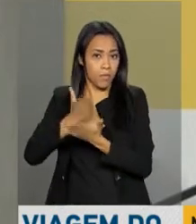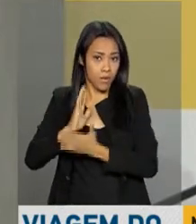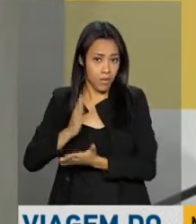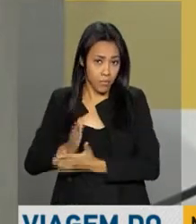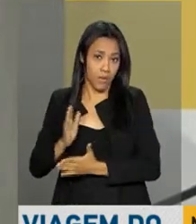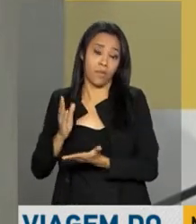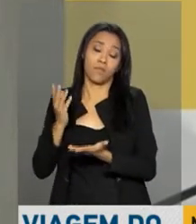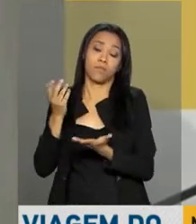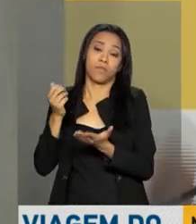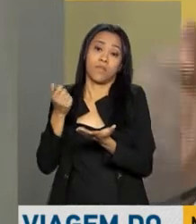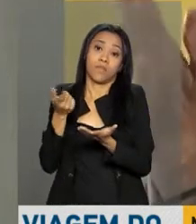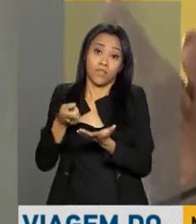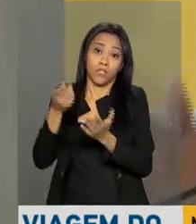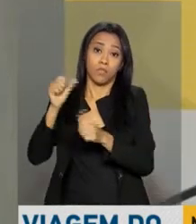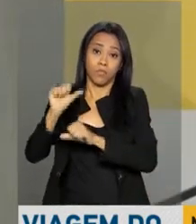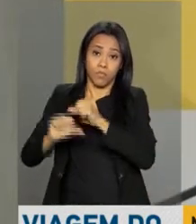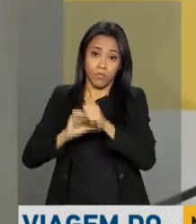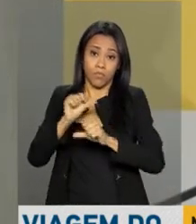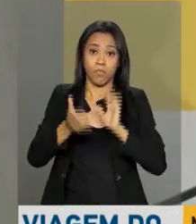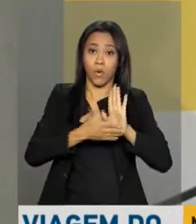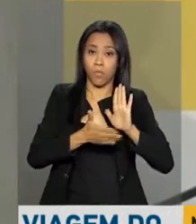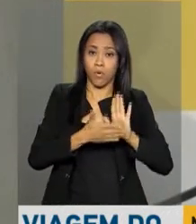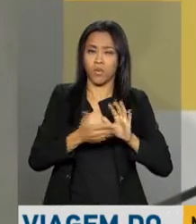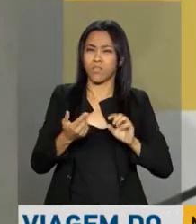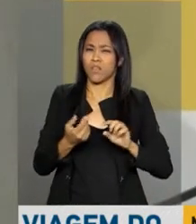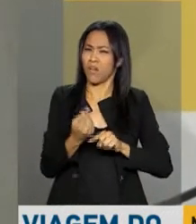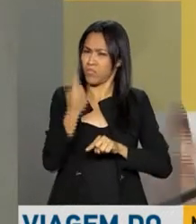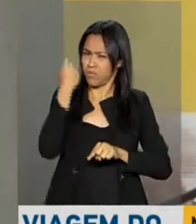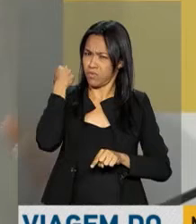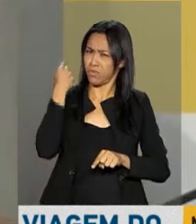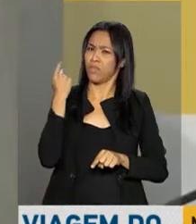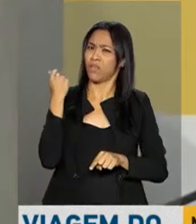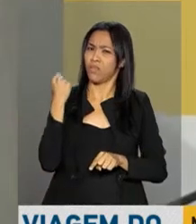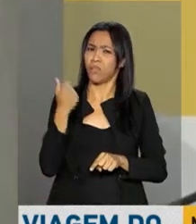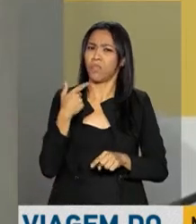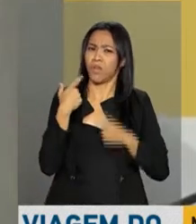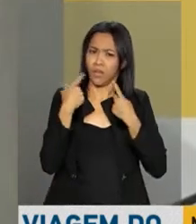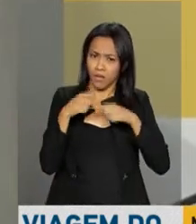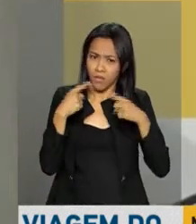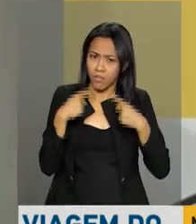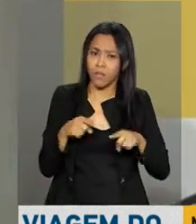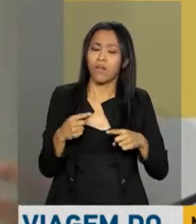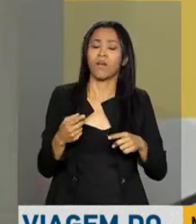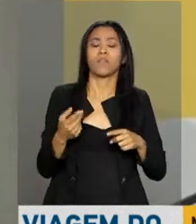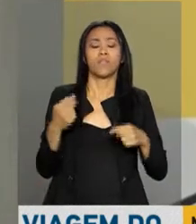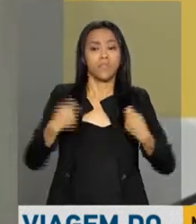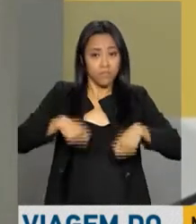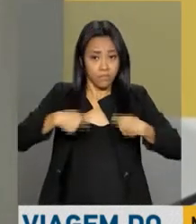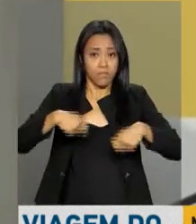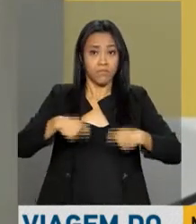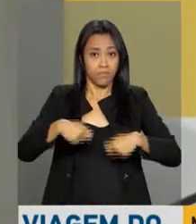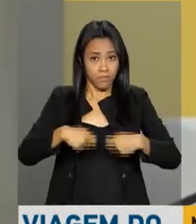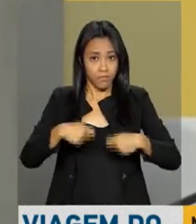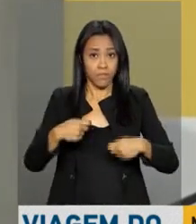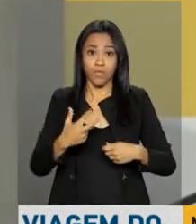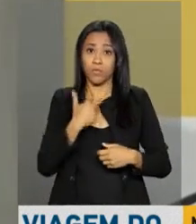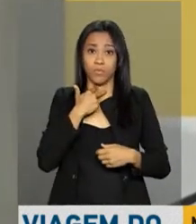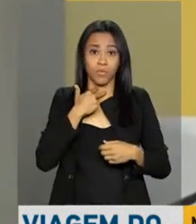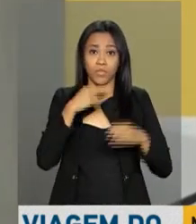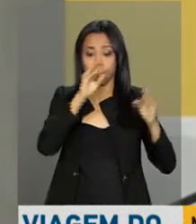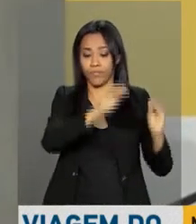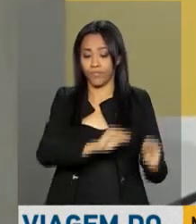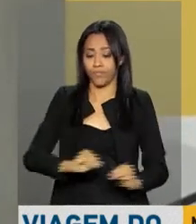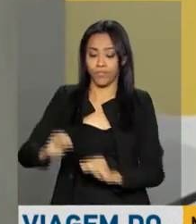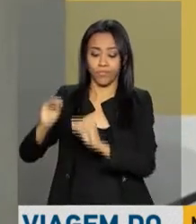reformas há muito tempo reclamadas no país reformas há muito necessárias que se tornaram inadiáveis e